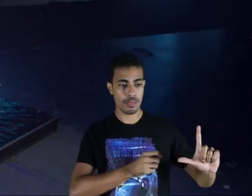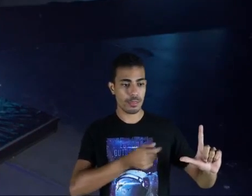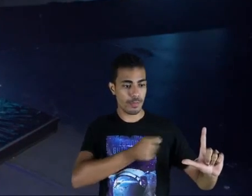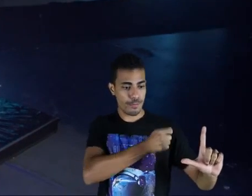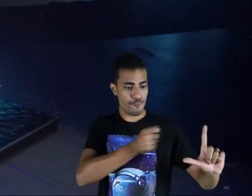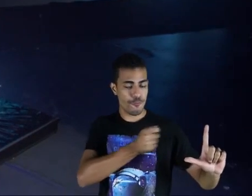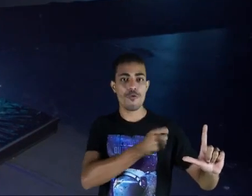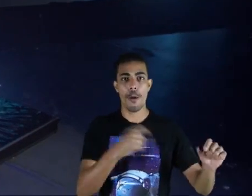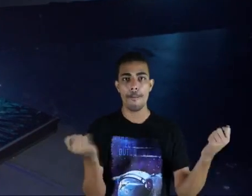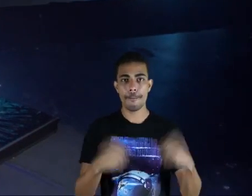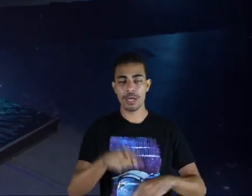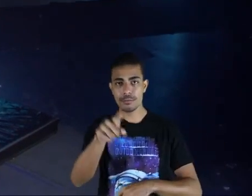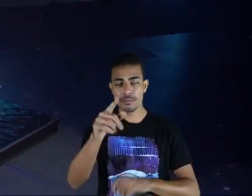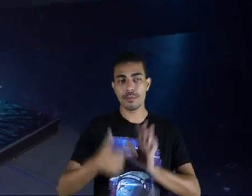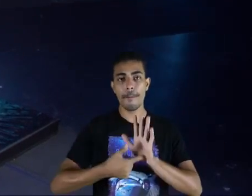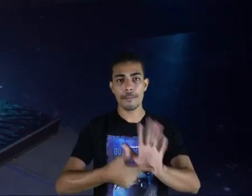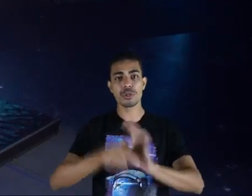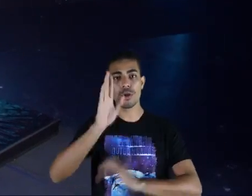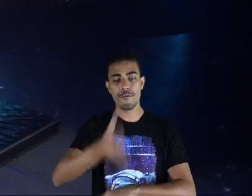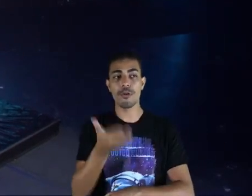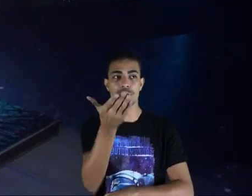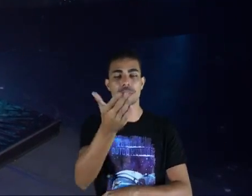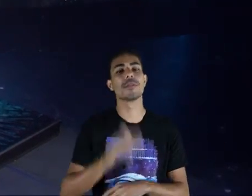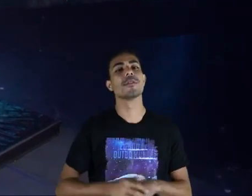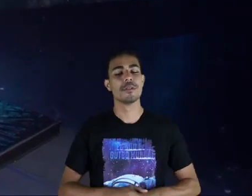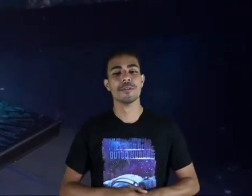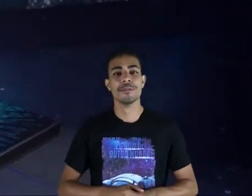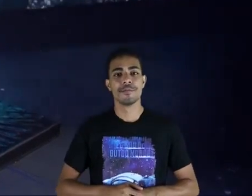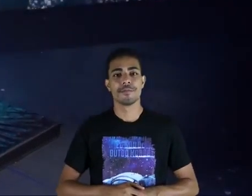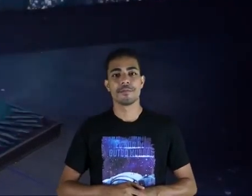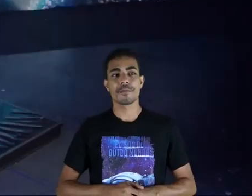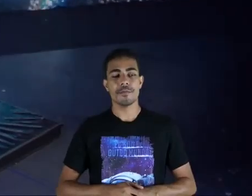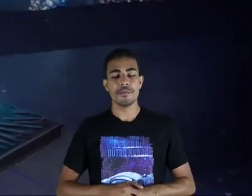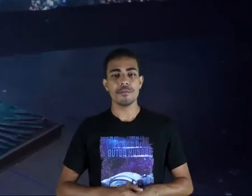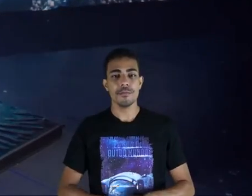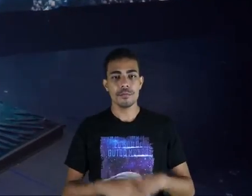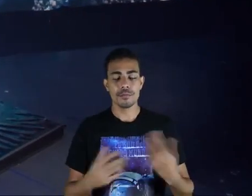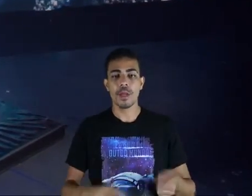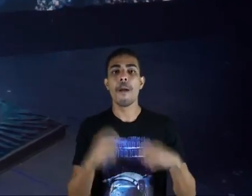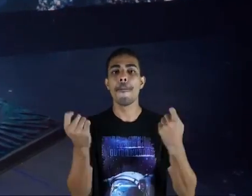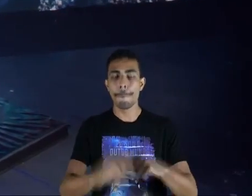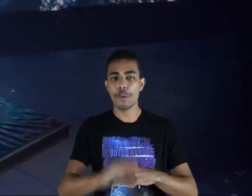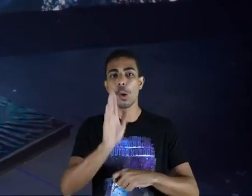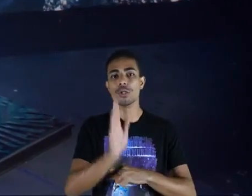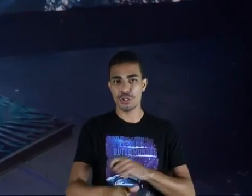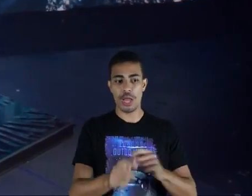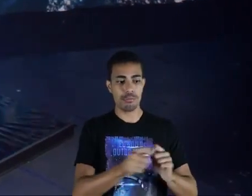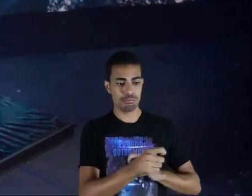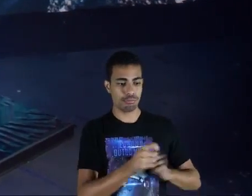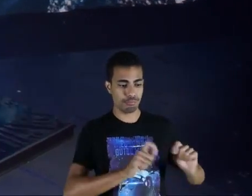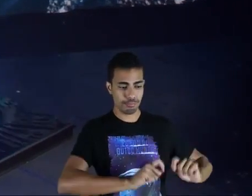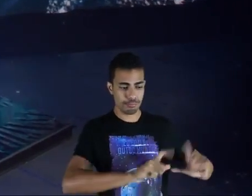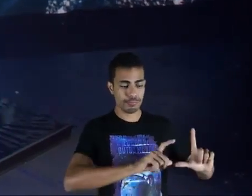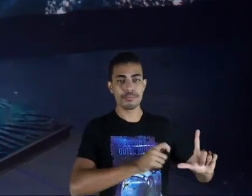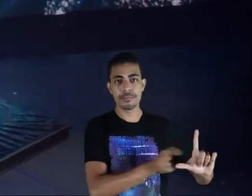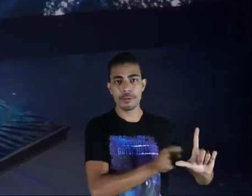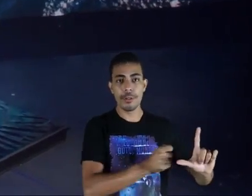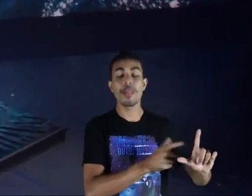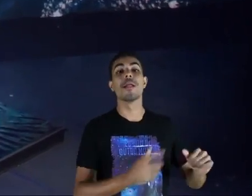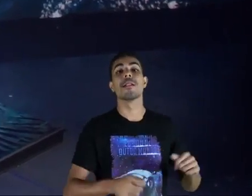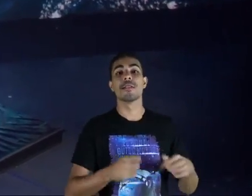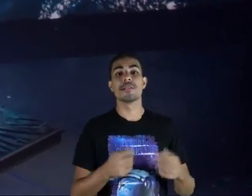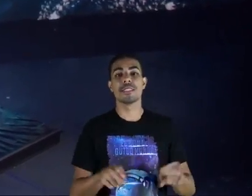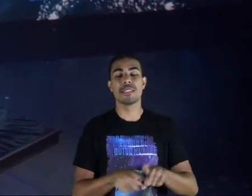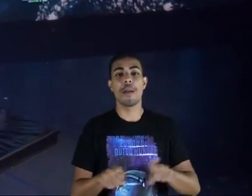QR Code aparecendo para você agora, meu lindo, minha linda. Então faz o seguinte, faz a leitura desse QR Code e vamos começar